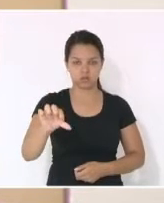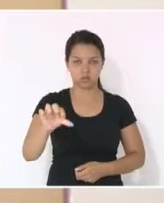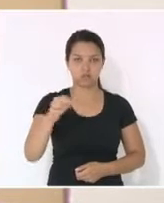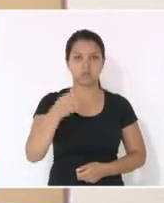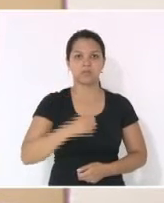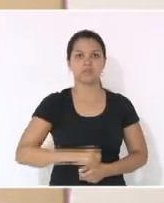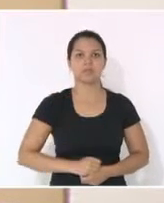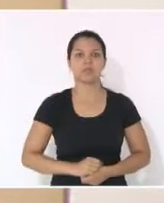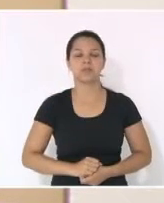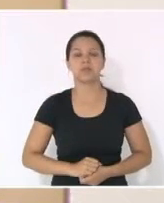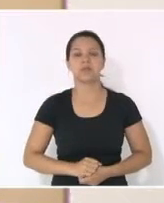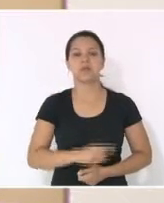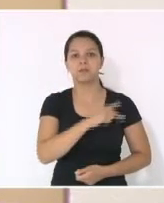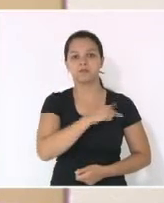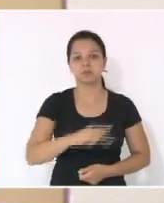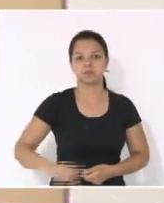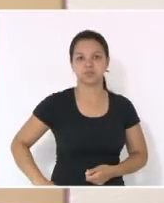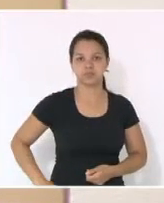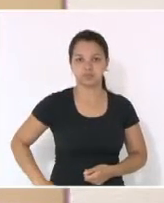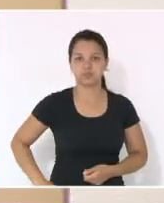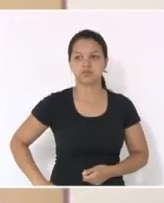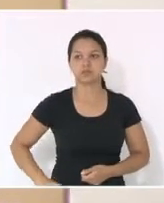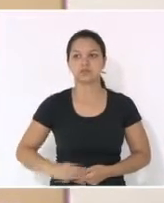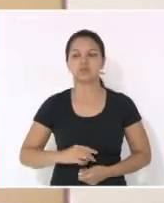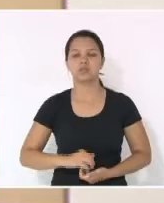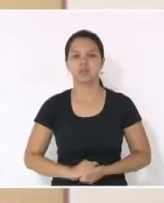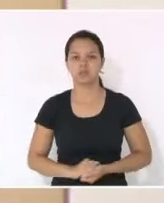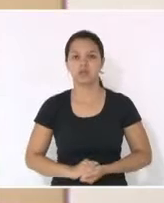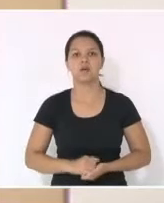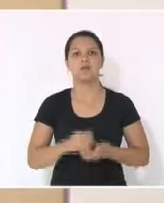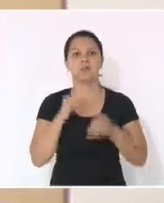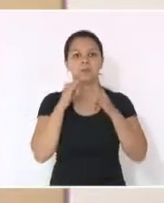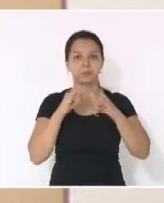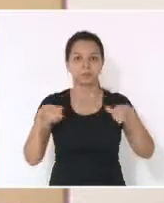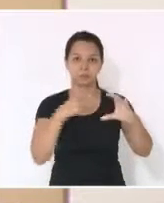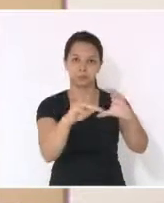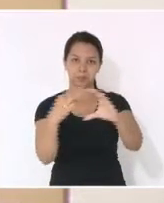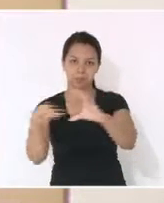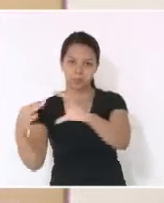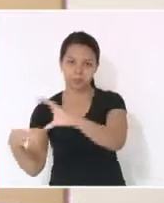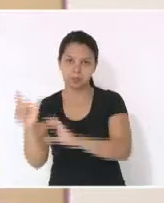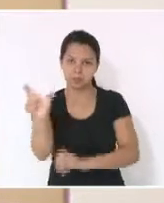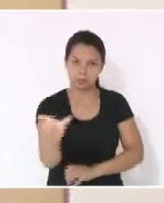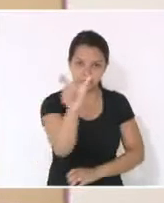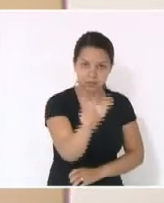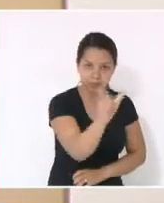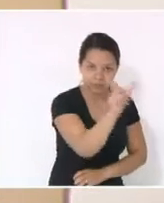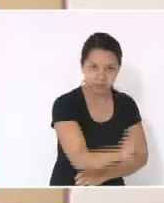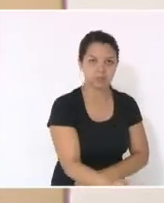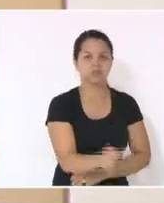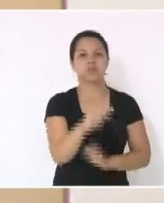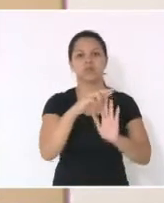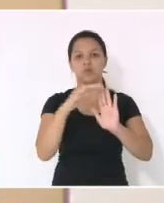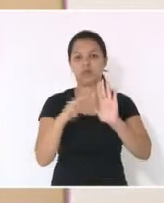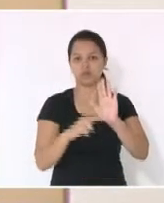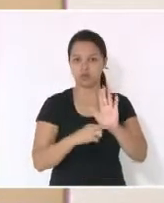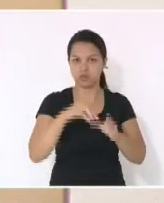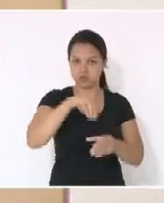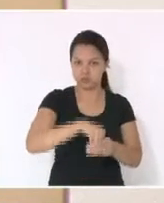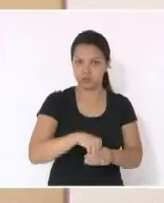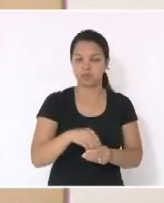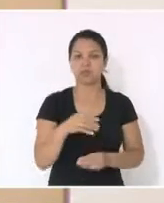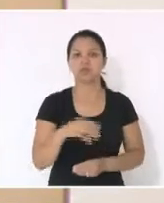esta presidência comunica que encaminhará ao destinatário conforme determina o regimento interno as seguintes